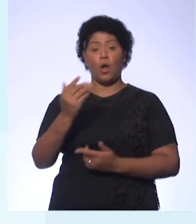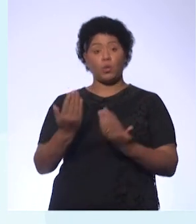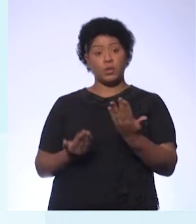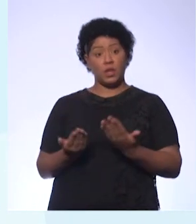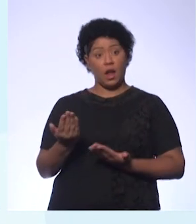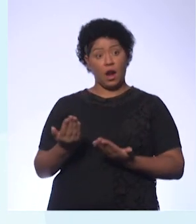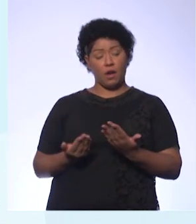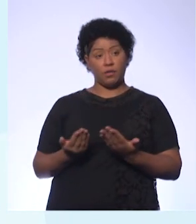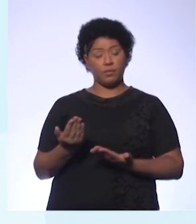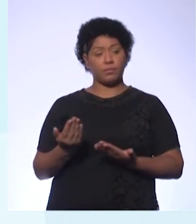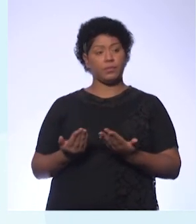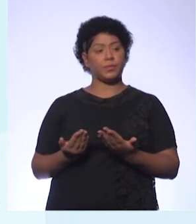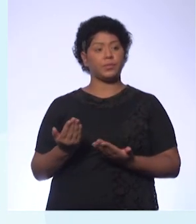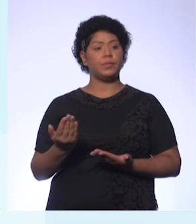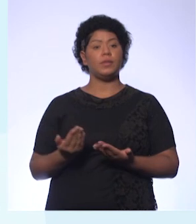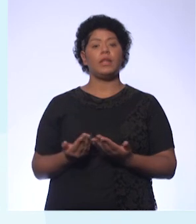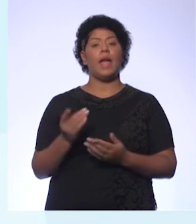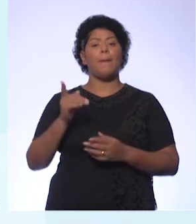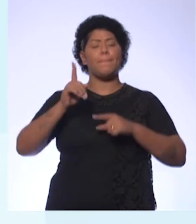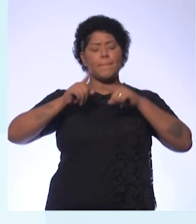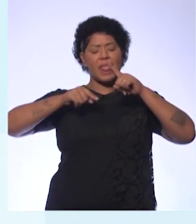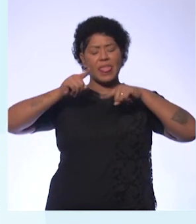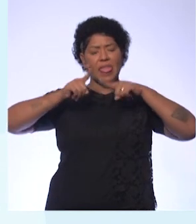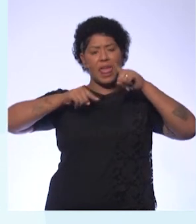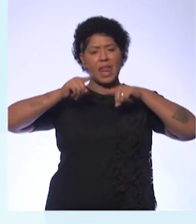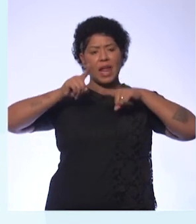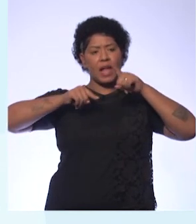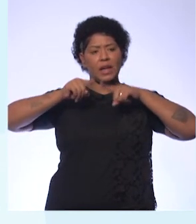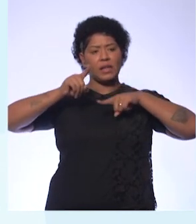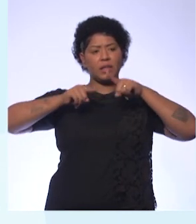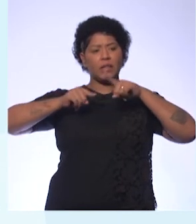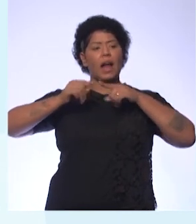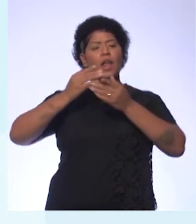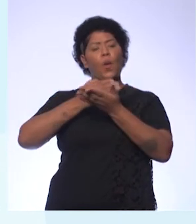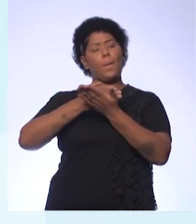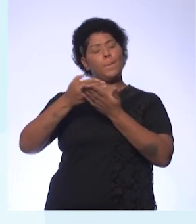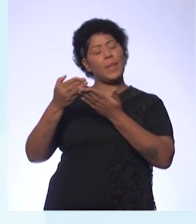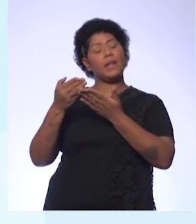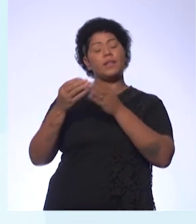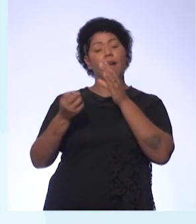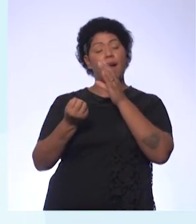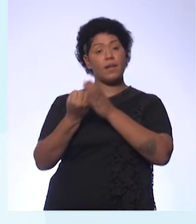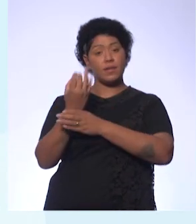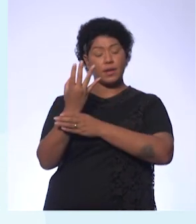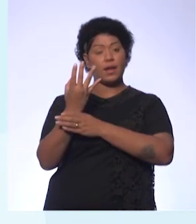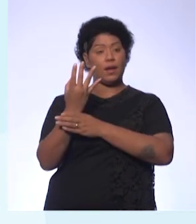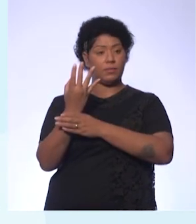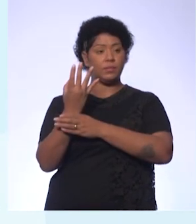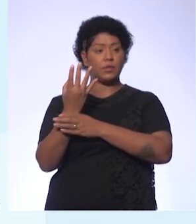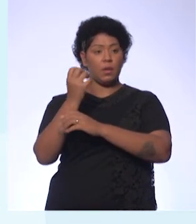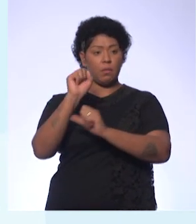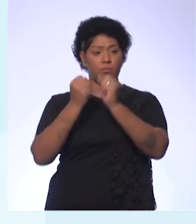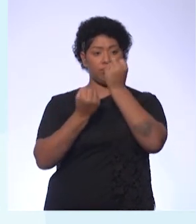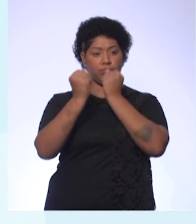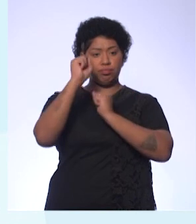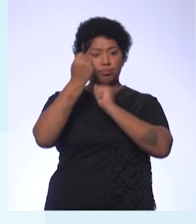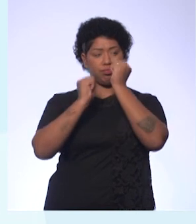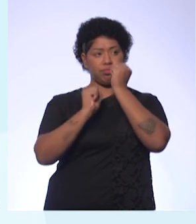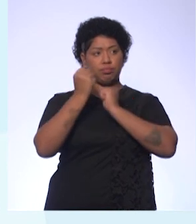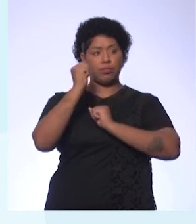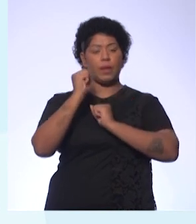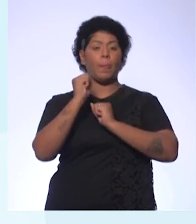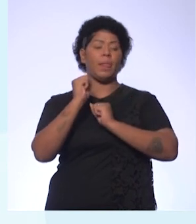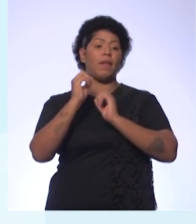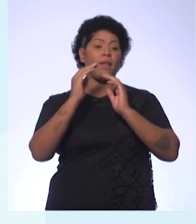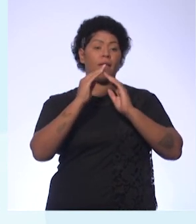possui os meios de produção e a matéria-prima. É a partir da manufatura que ele começa a mudar a sua relação com o trabalho. Ele sai da casa